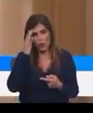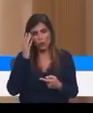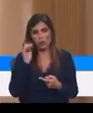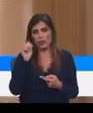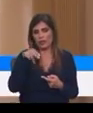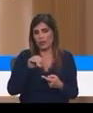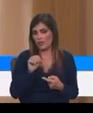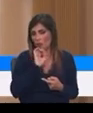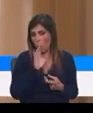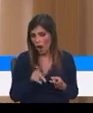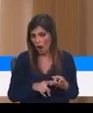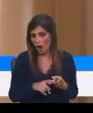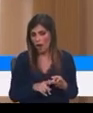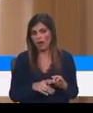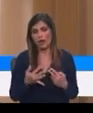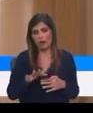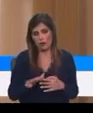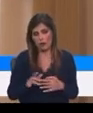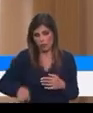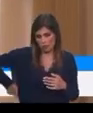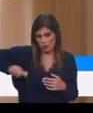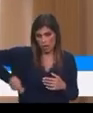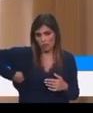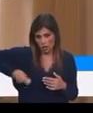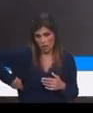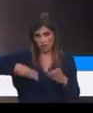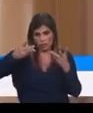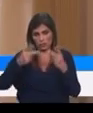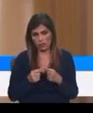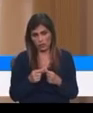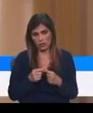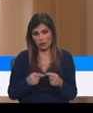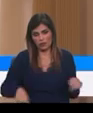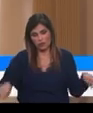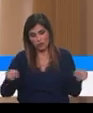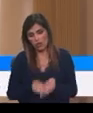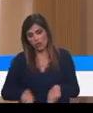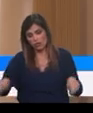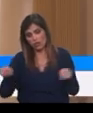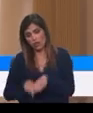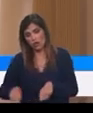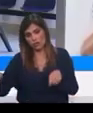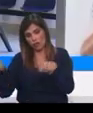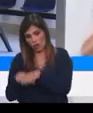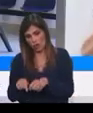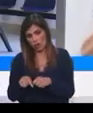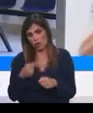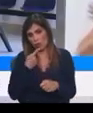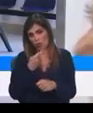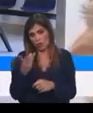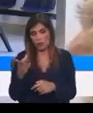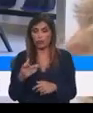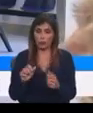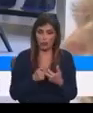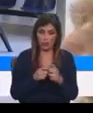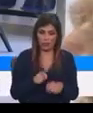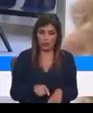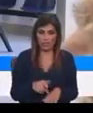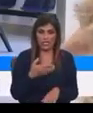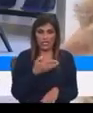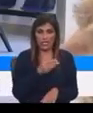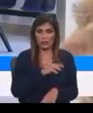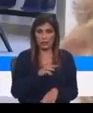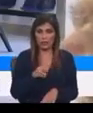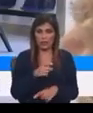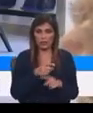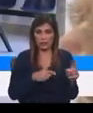SNS. Mas sai do seu orçamento e, somados os internamentos indevidos... Essa é a questão maior. Eu poderia arredondar dizer que são 7 milhões e meio